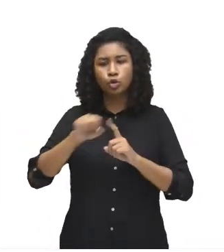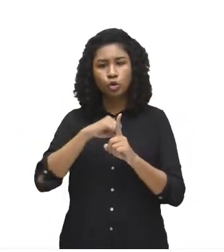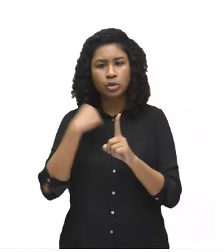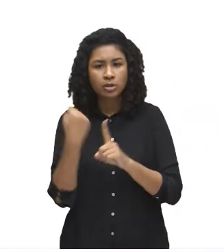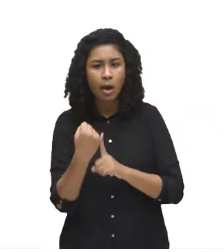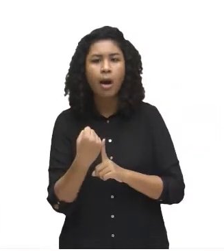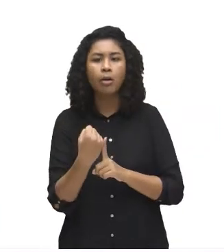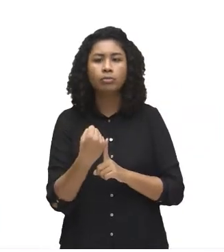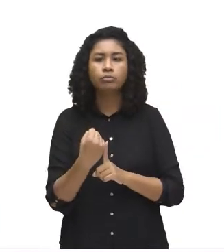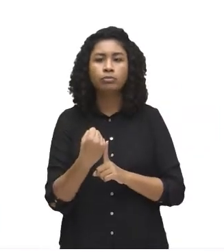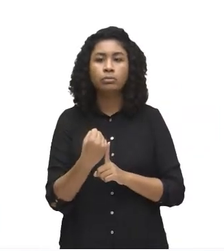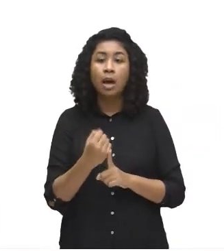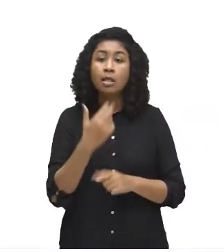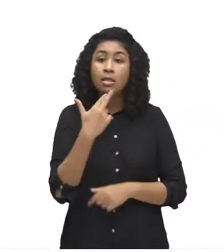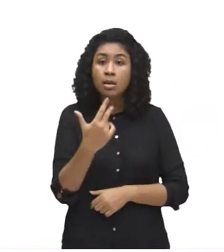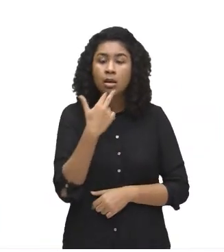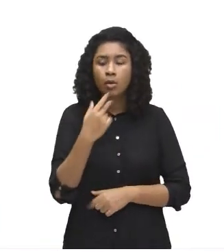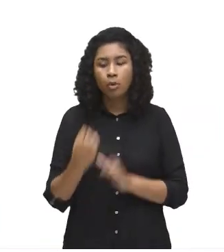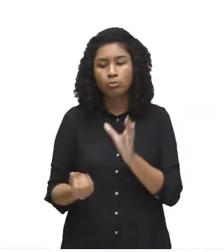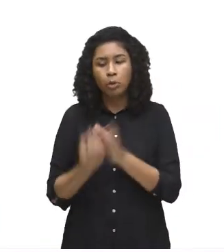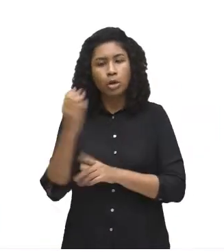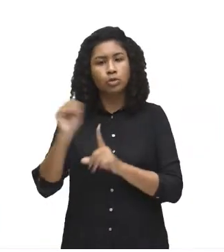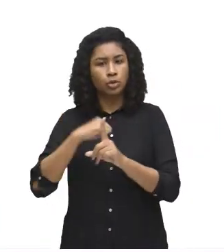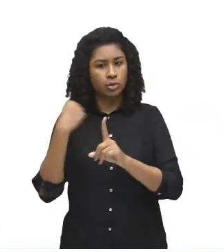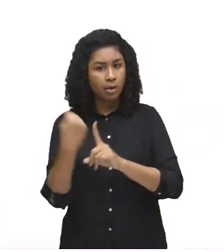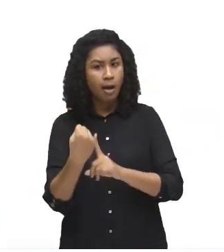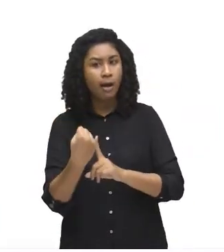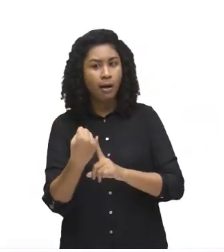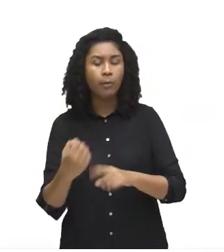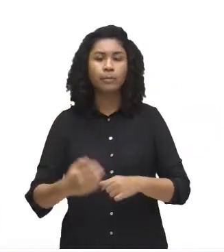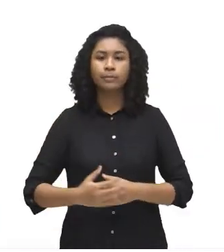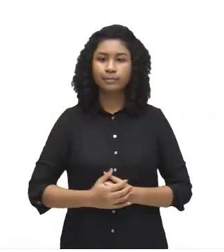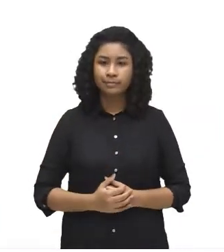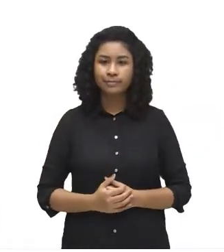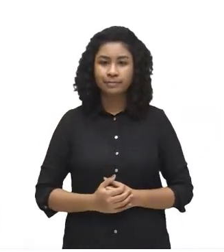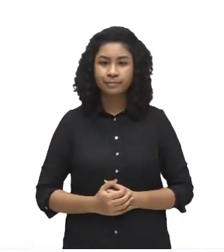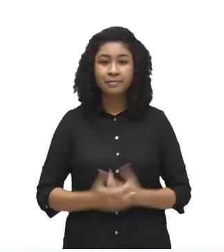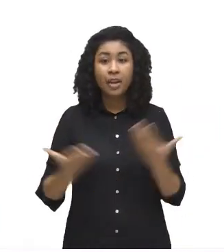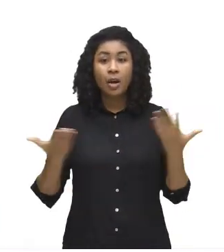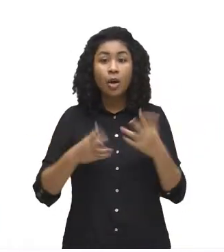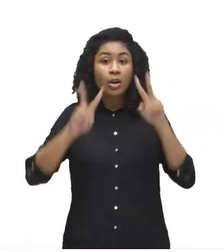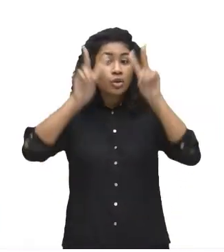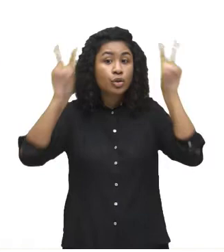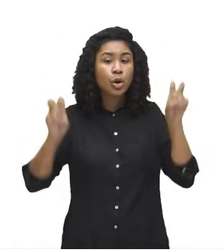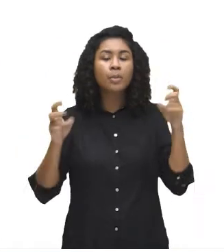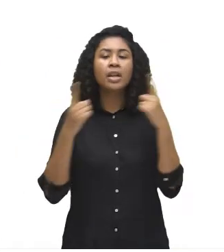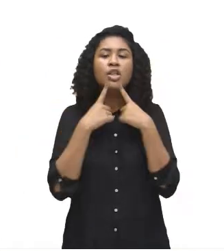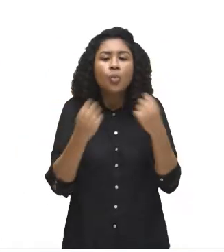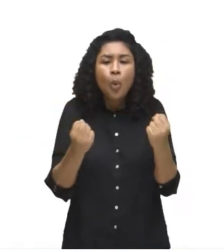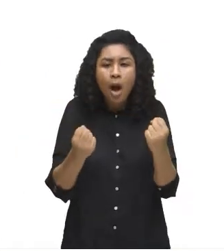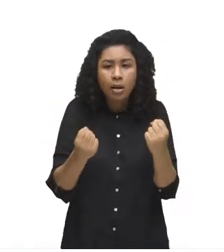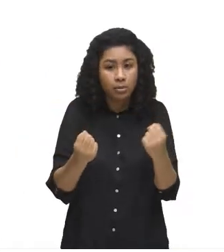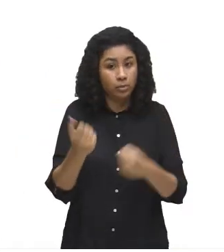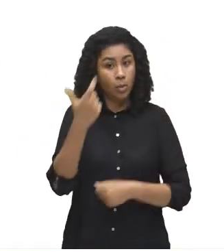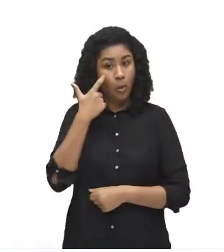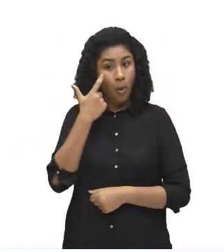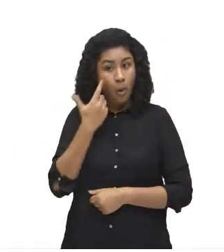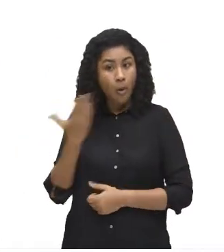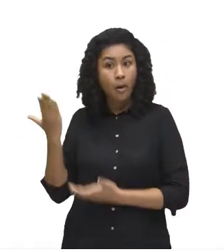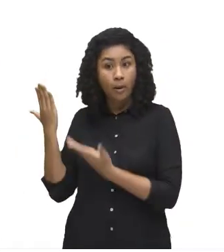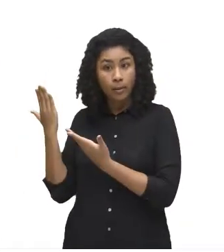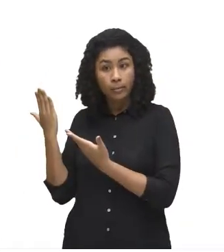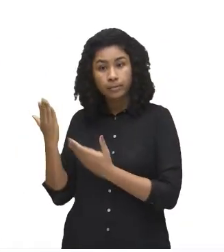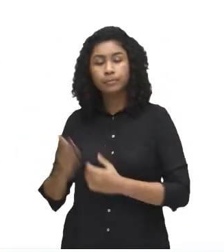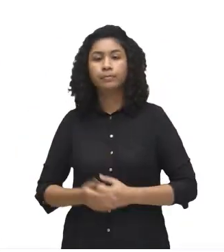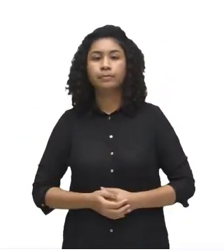social. E agora a linguagem. O que nós temos que lembrar Saber sobre a linguagem. Observe,